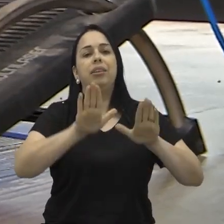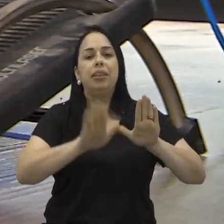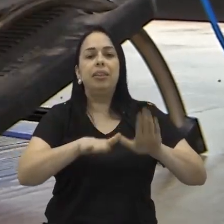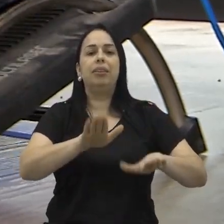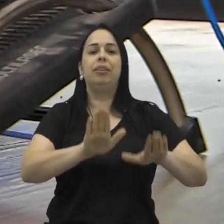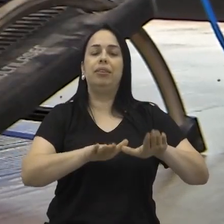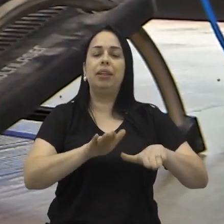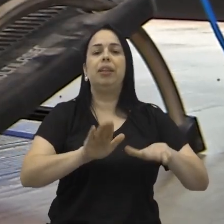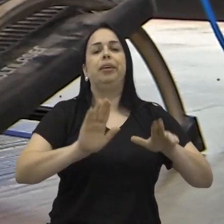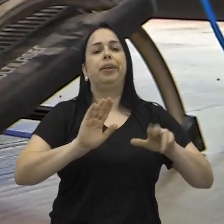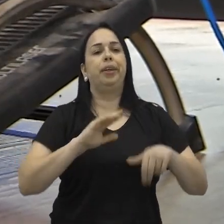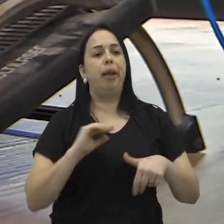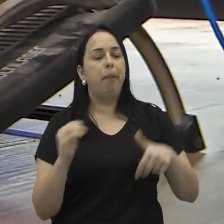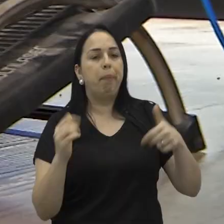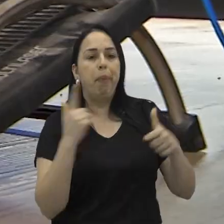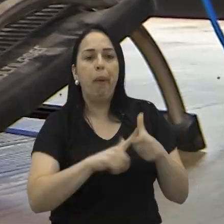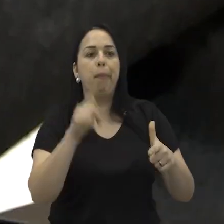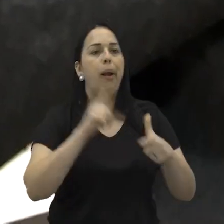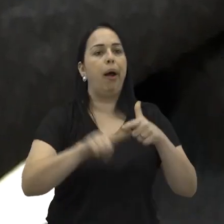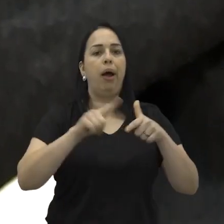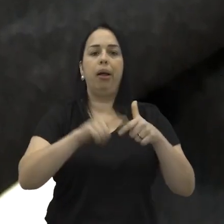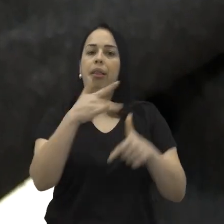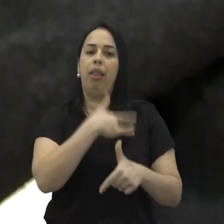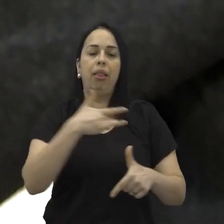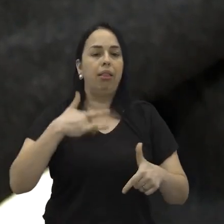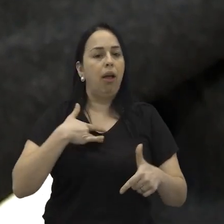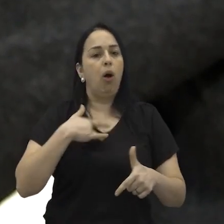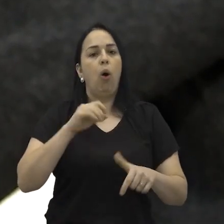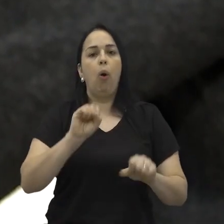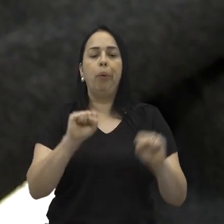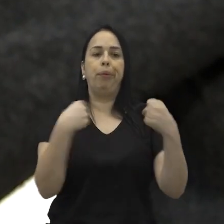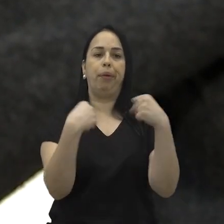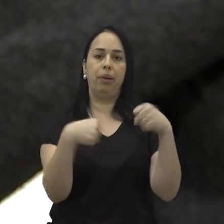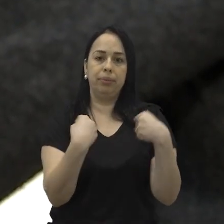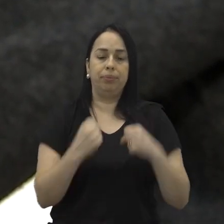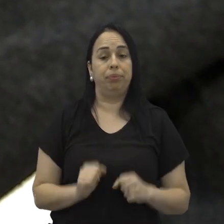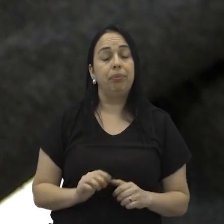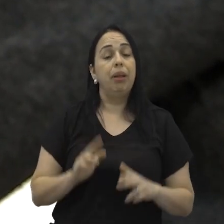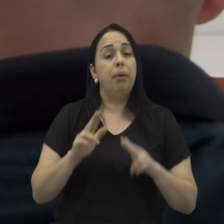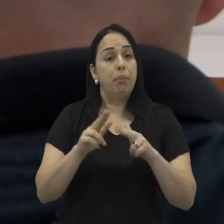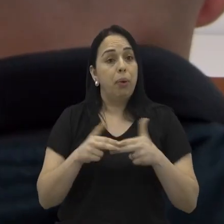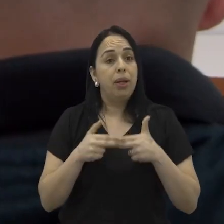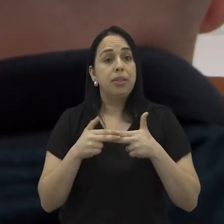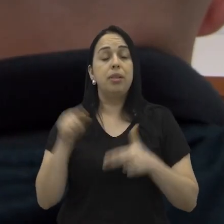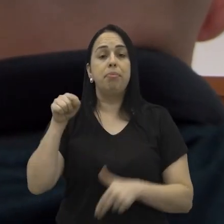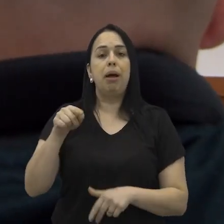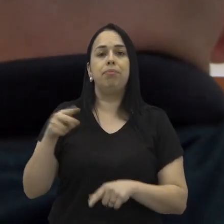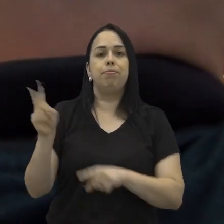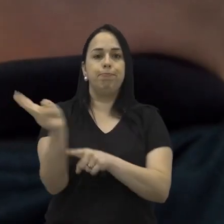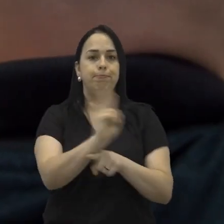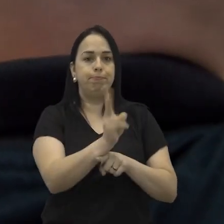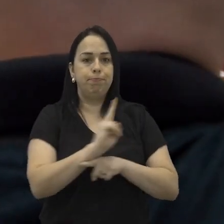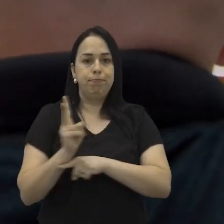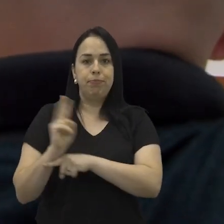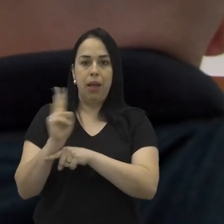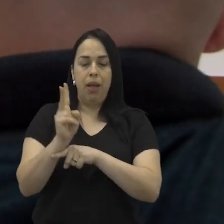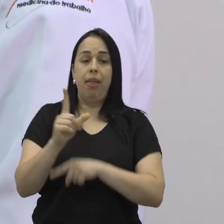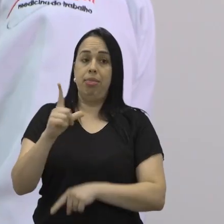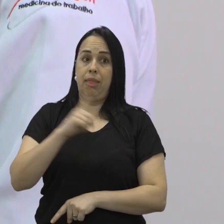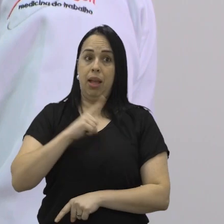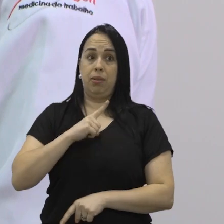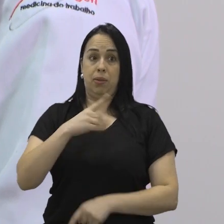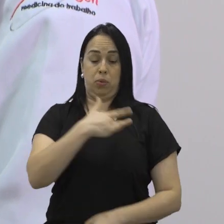que causam sequelas, traumas ou situações de esforço repetitivo. Para garantir esse